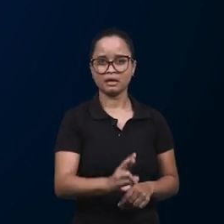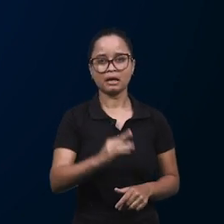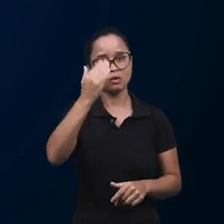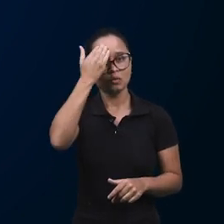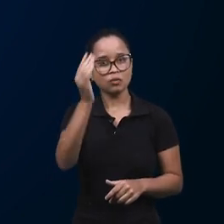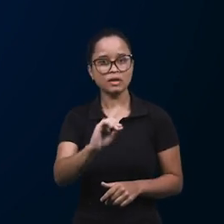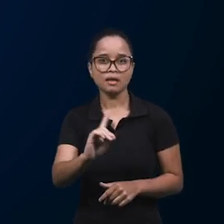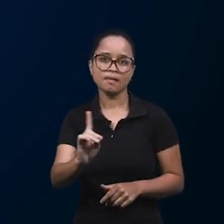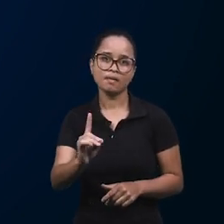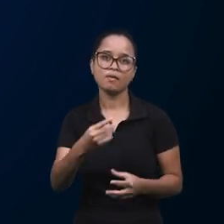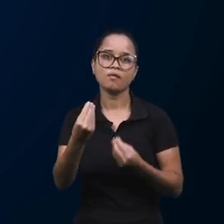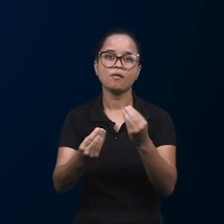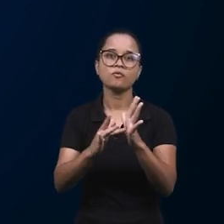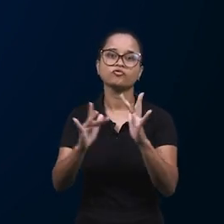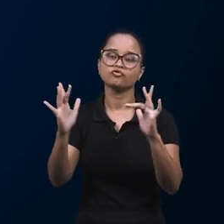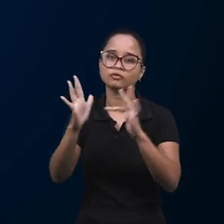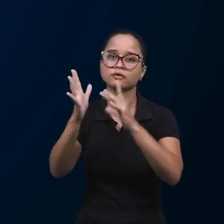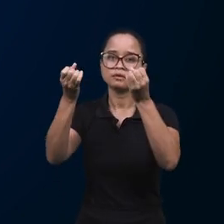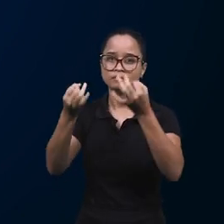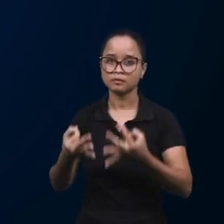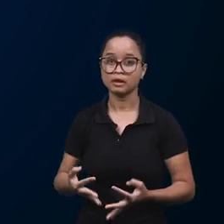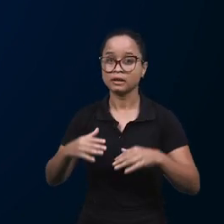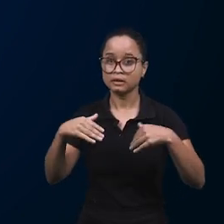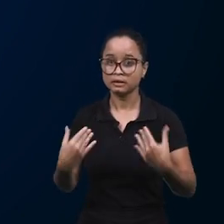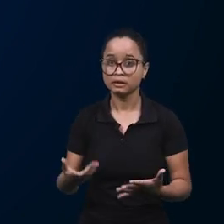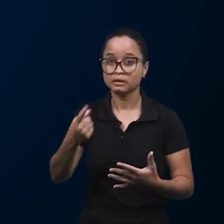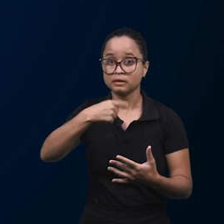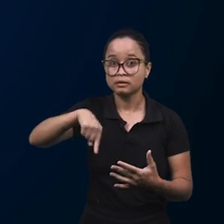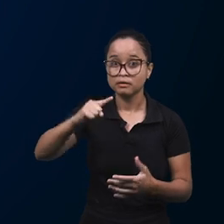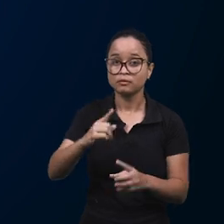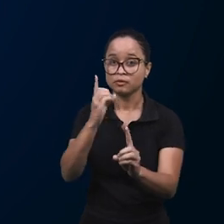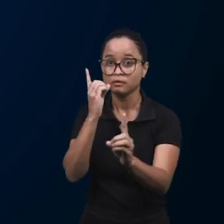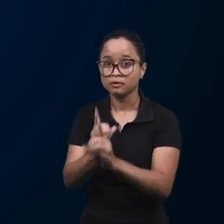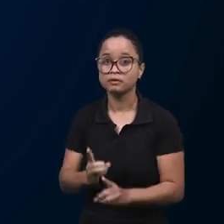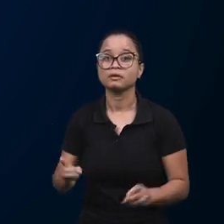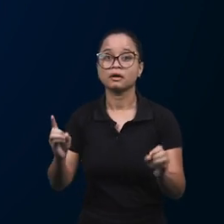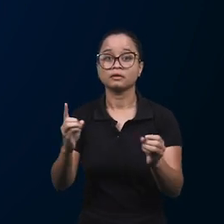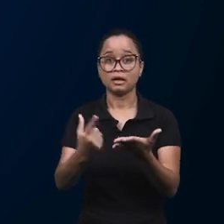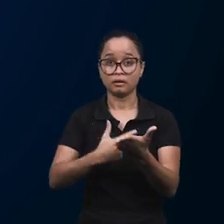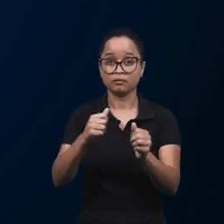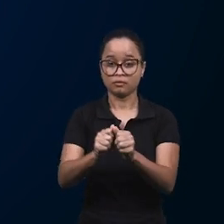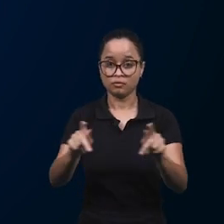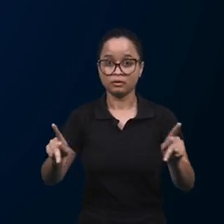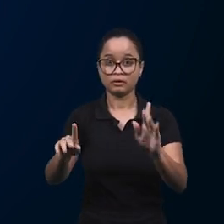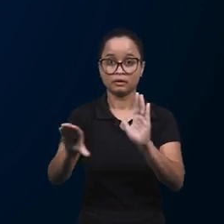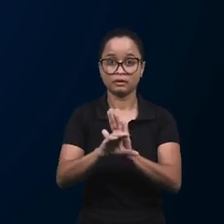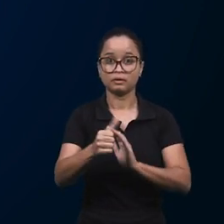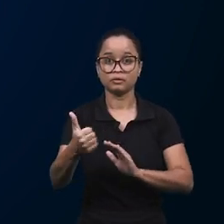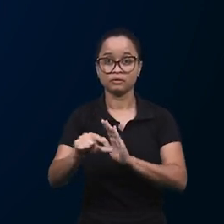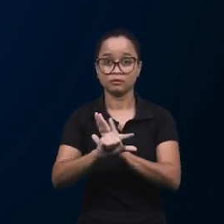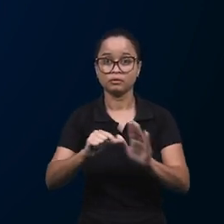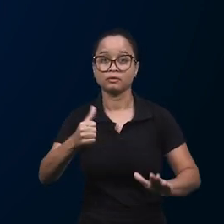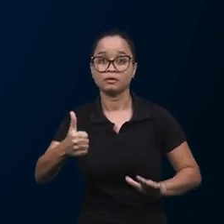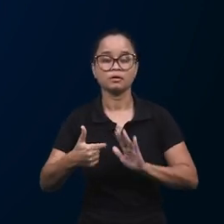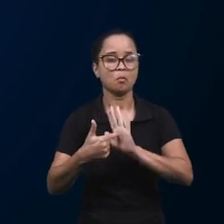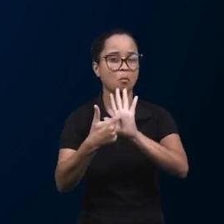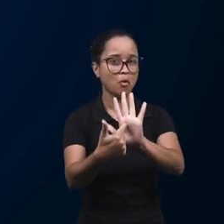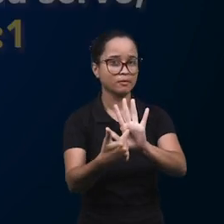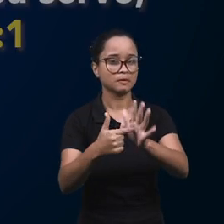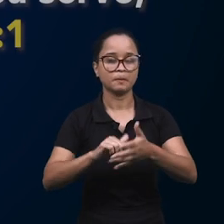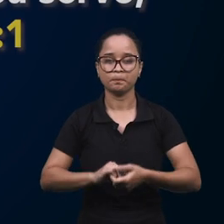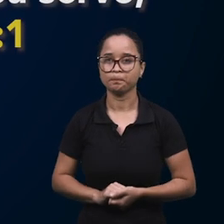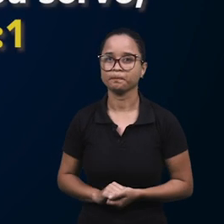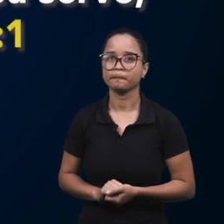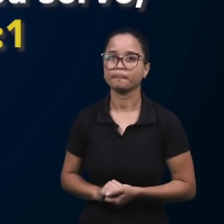entenderiam aquilo que o Senhor Jesus estava falando. E isso nós podemos encontrar no livro de Apocalipse, capítulo 1, versículo 1, que nos